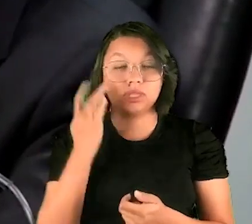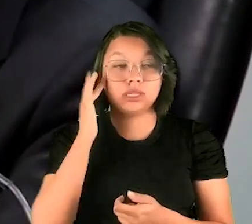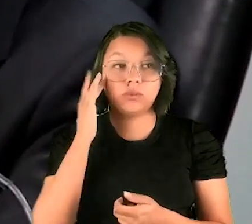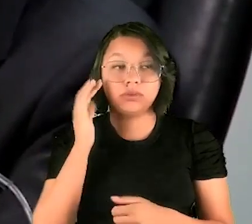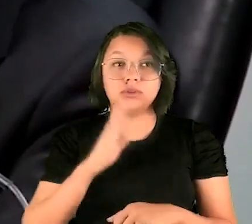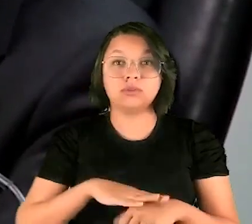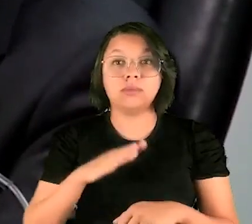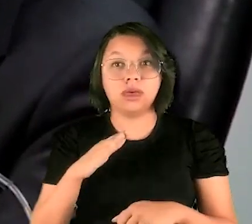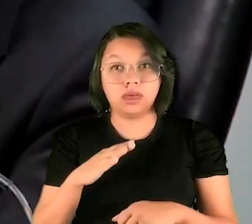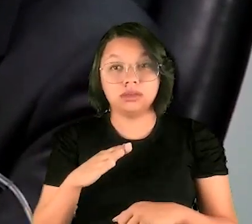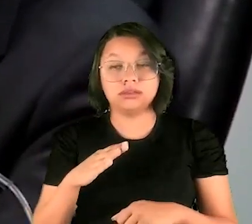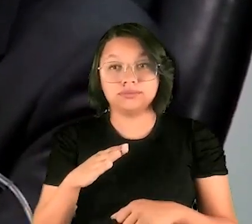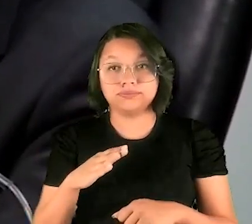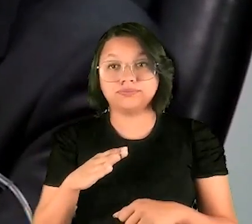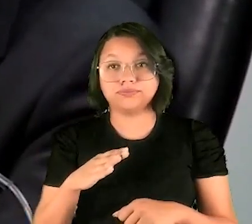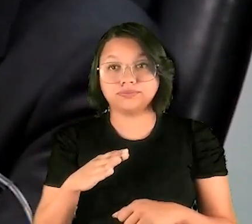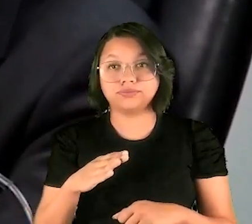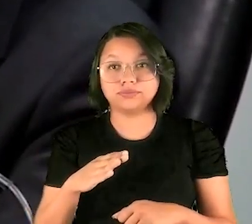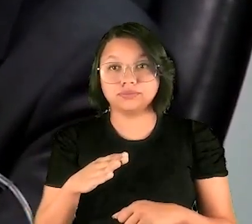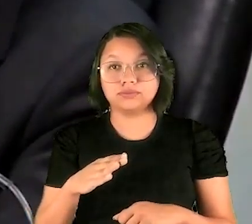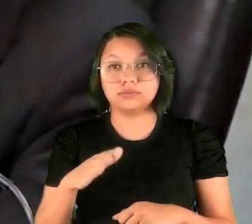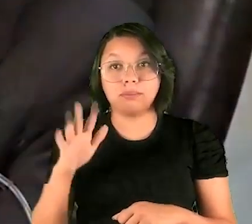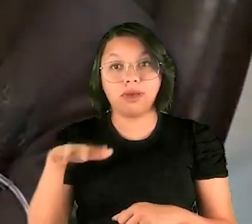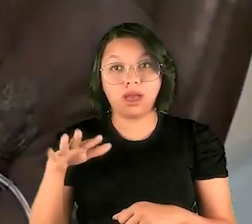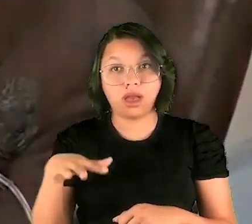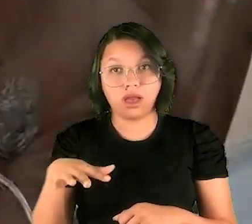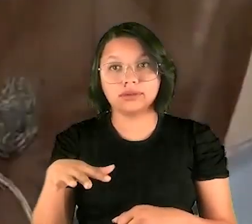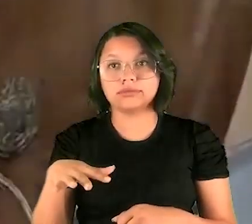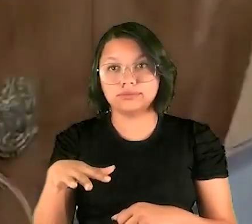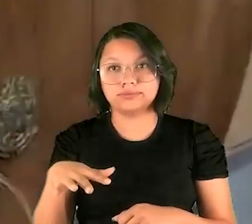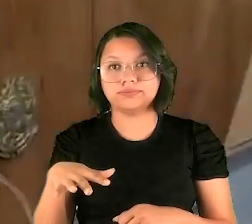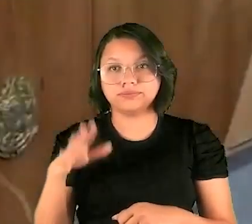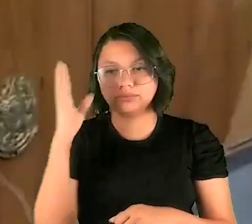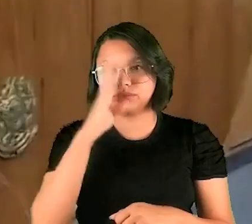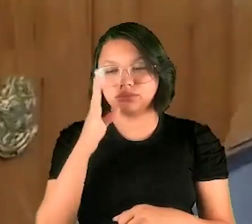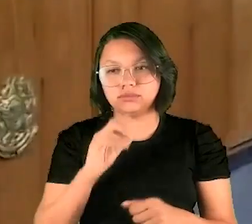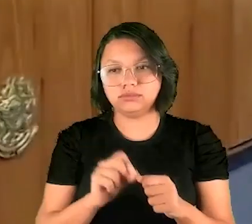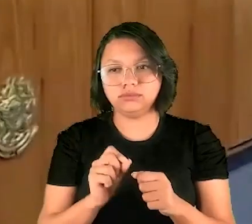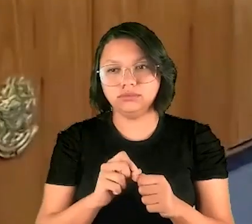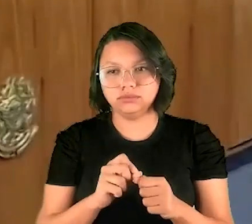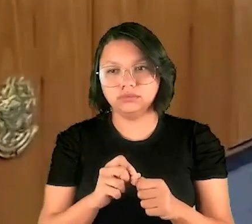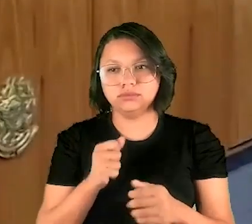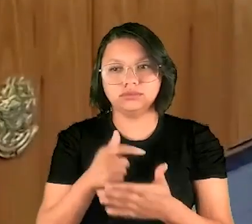para o país, seria fazer a compra centralizada dessas medicações.